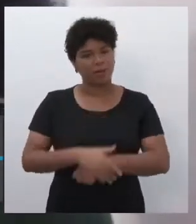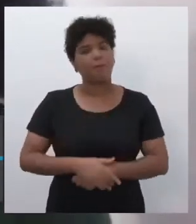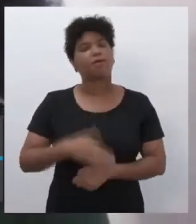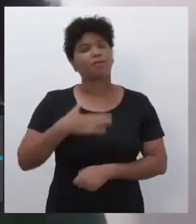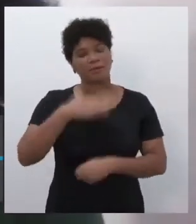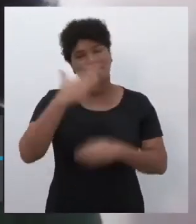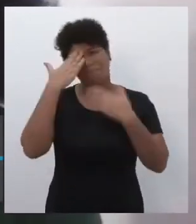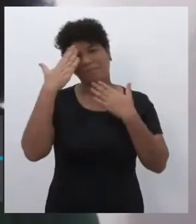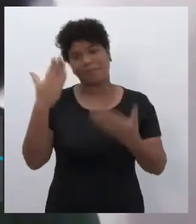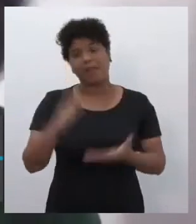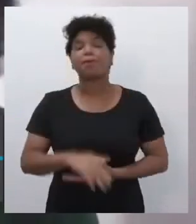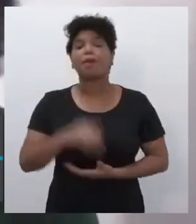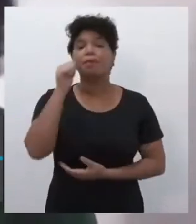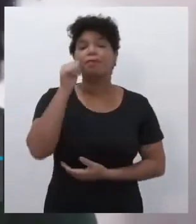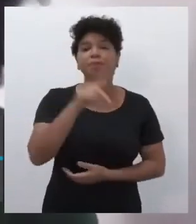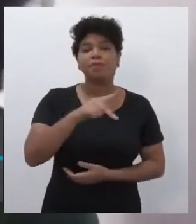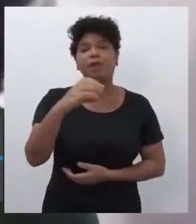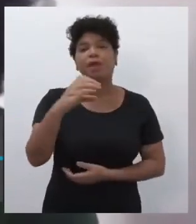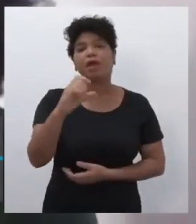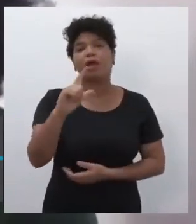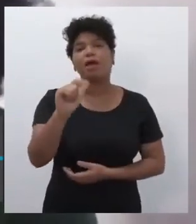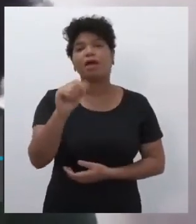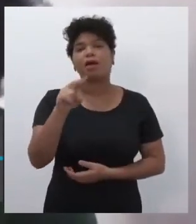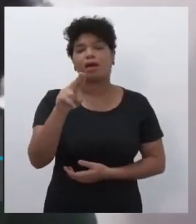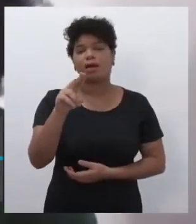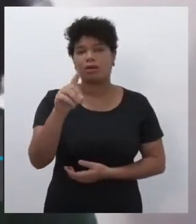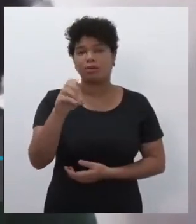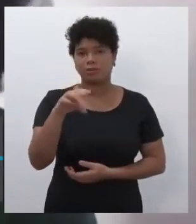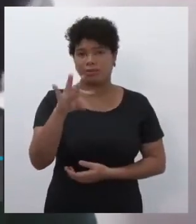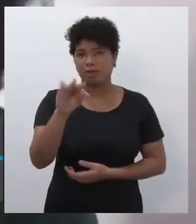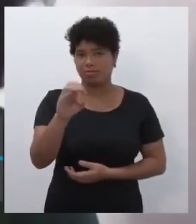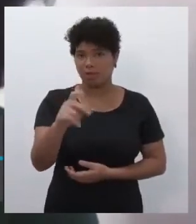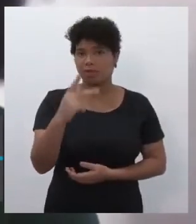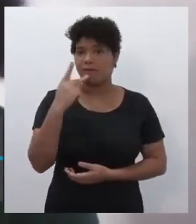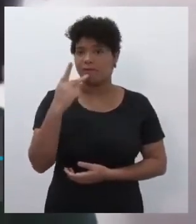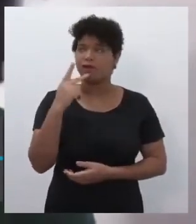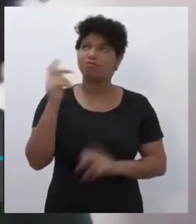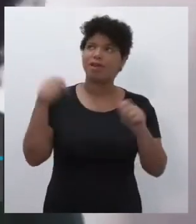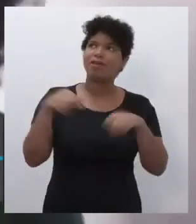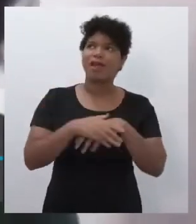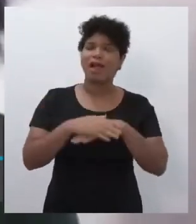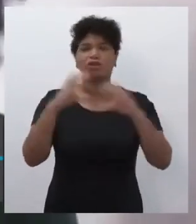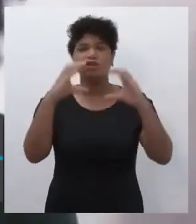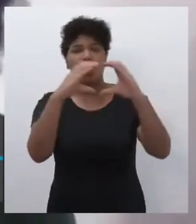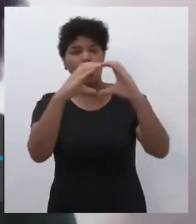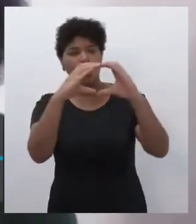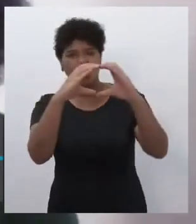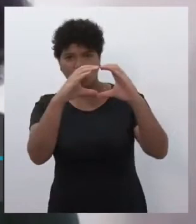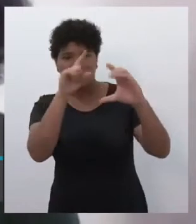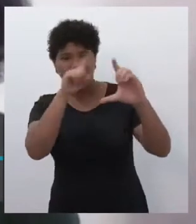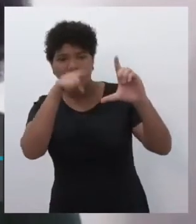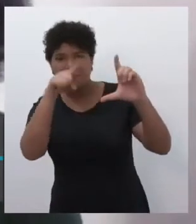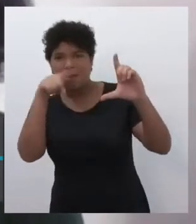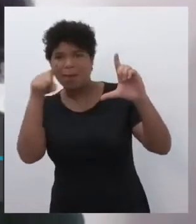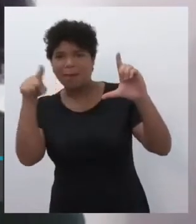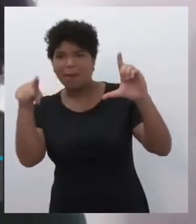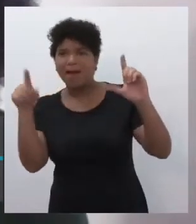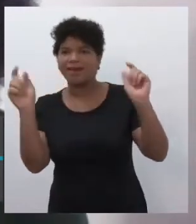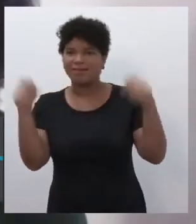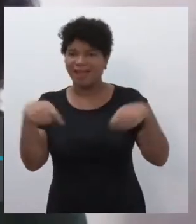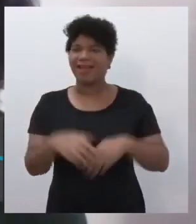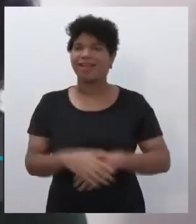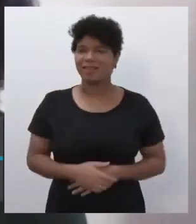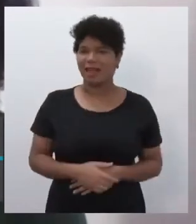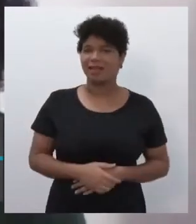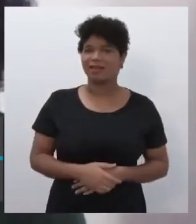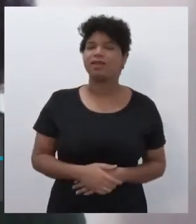ela sugeriu que ela disse que ela iria formar um gráfico de pizza com essas informações do infográfico.